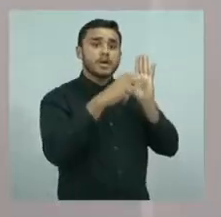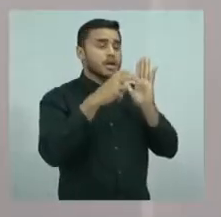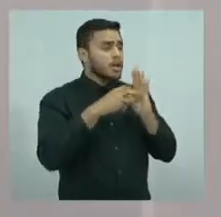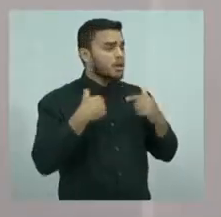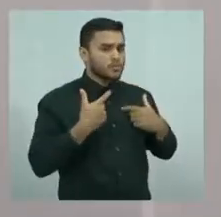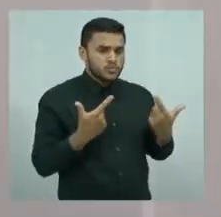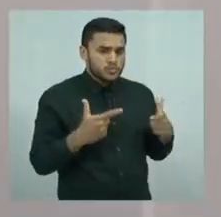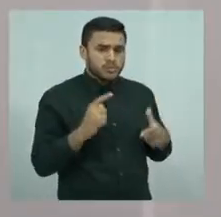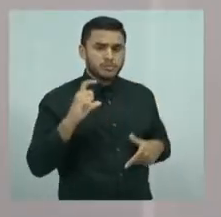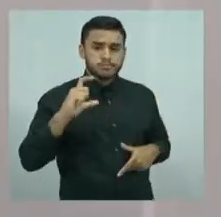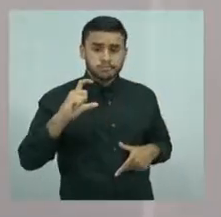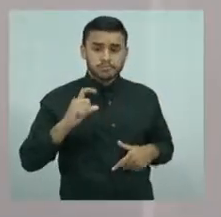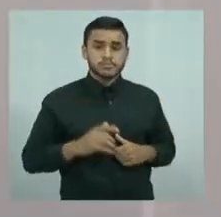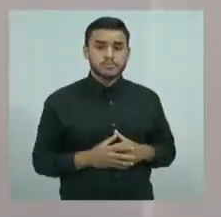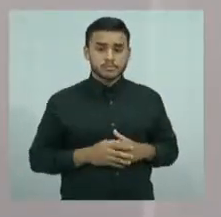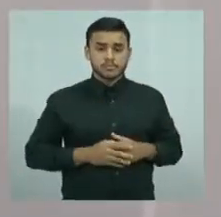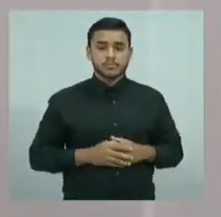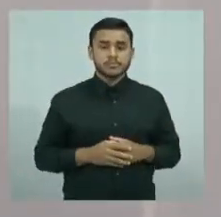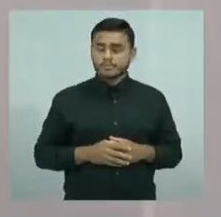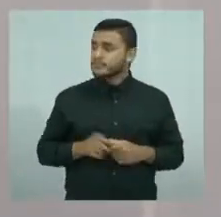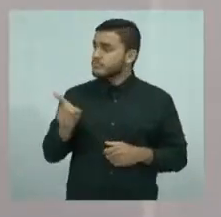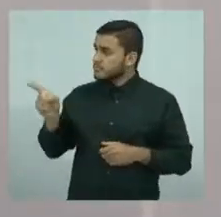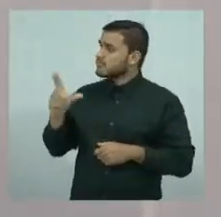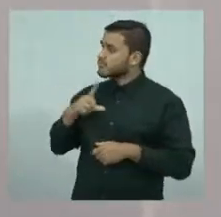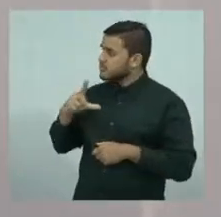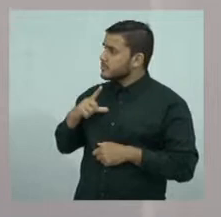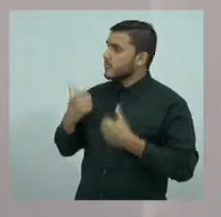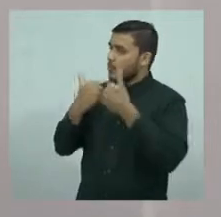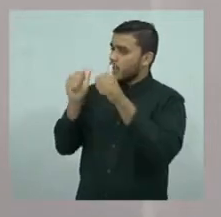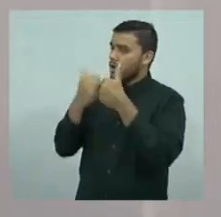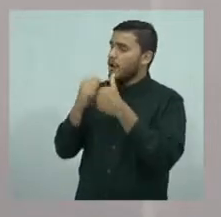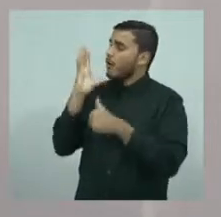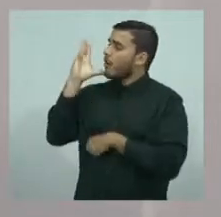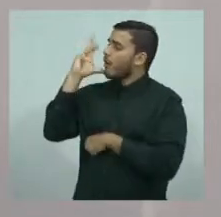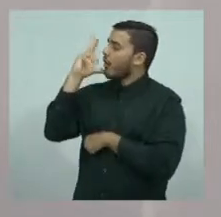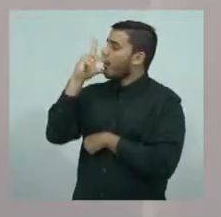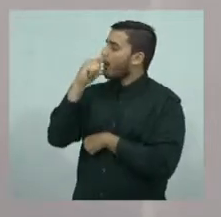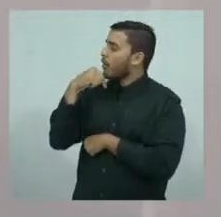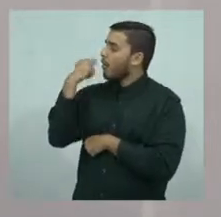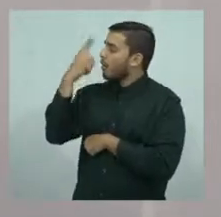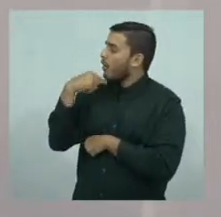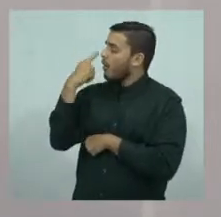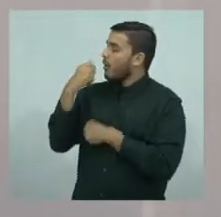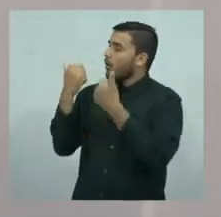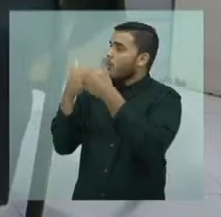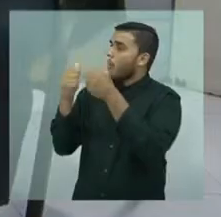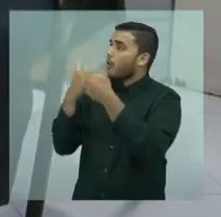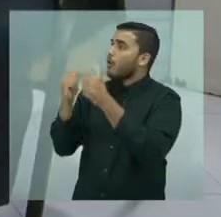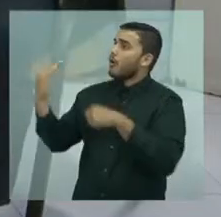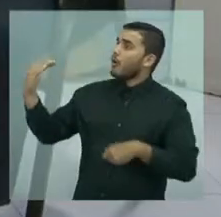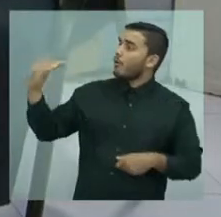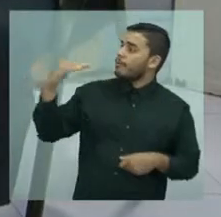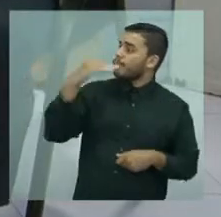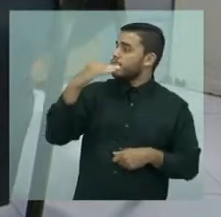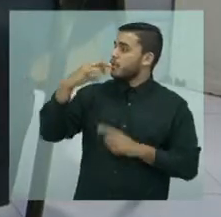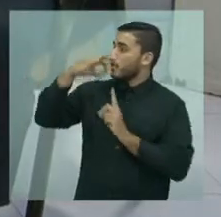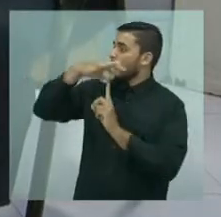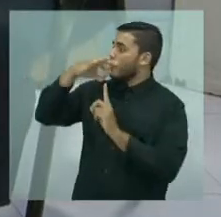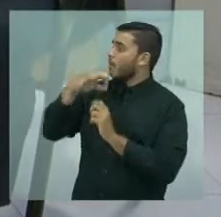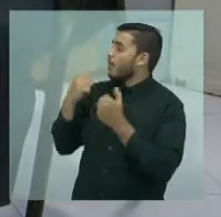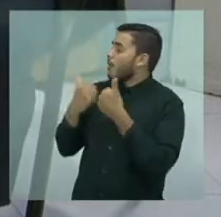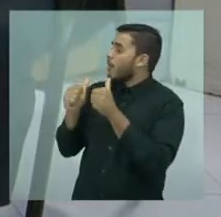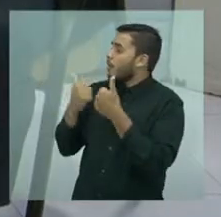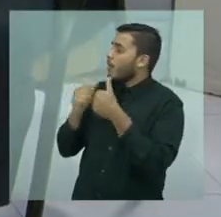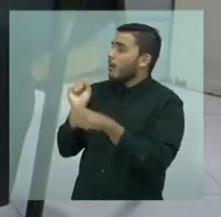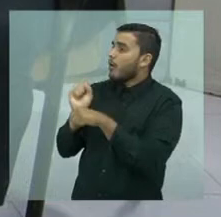corre o risco, até tem. Você fica esperando mais do que o dobro. Você vai pegar o ônibus. O autoatendimento não lhe atende,